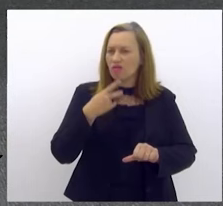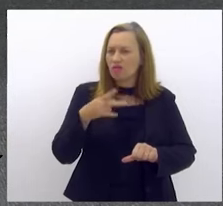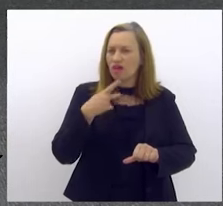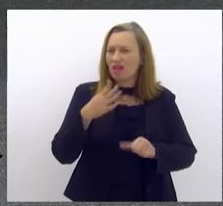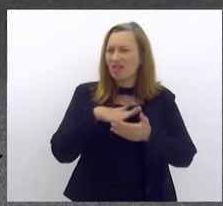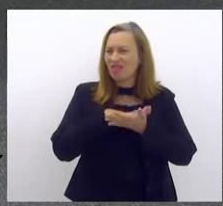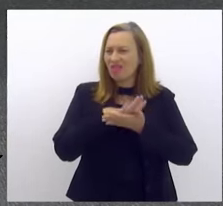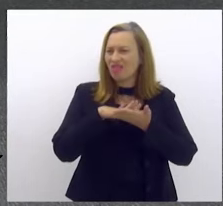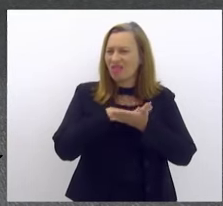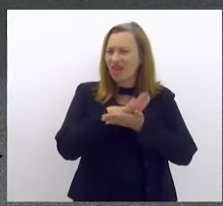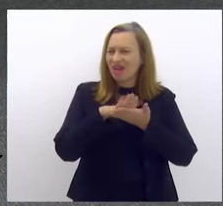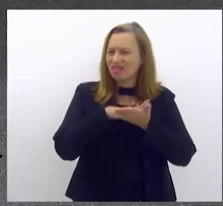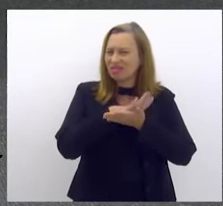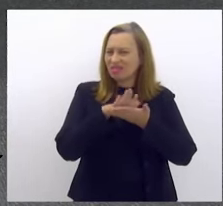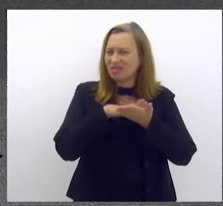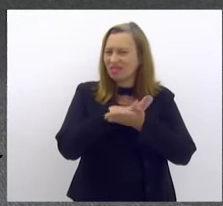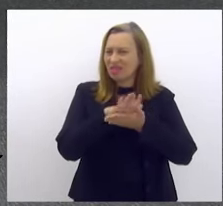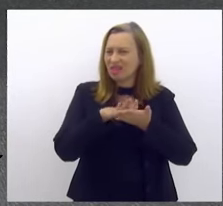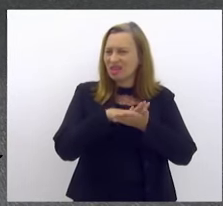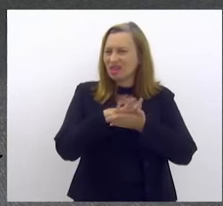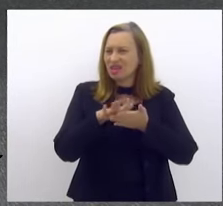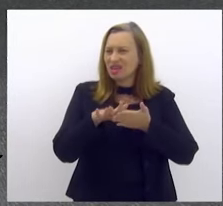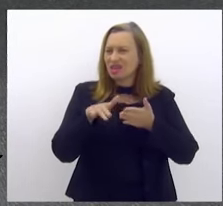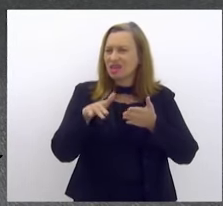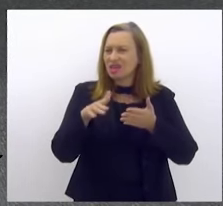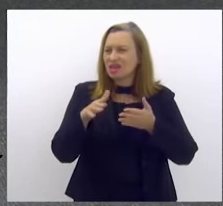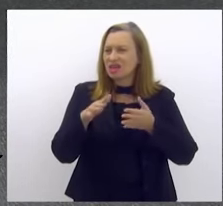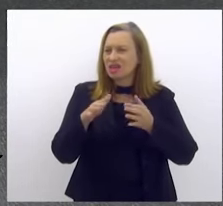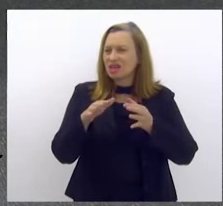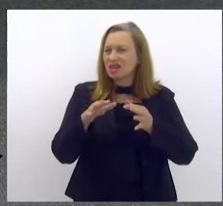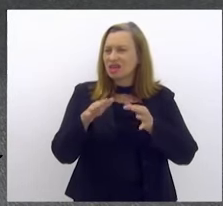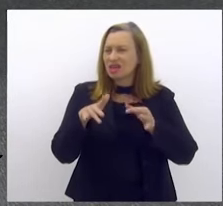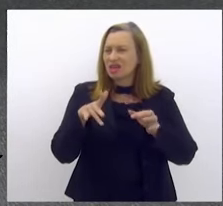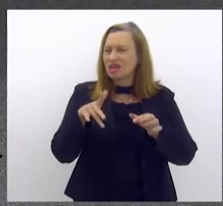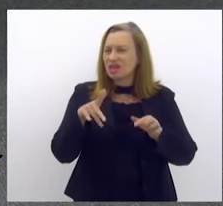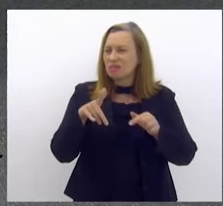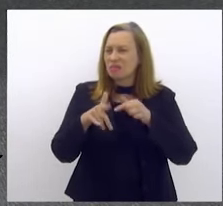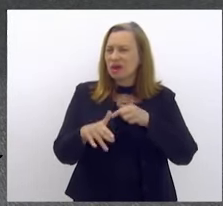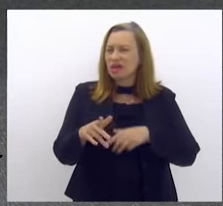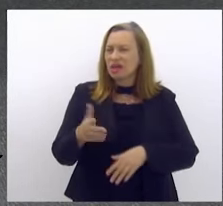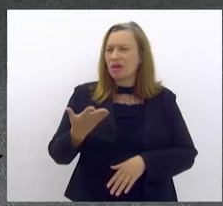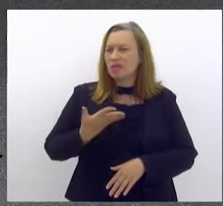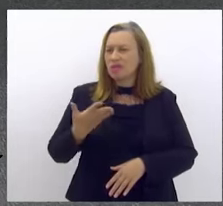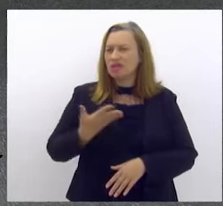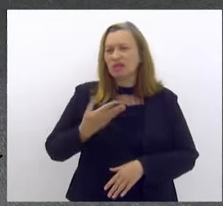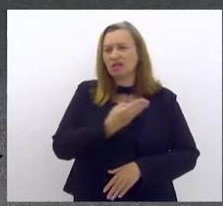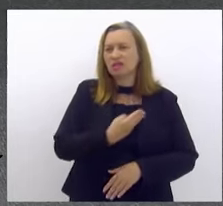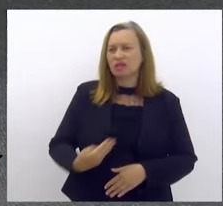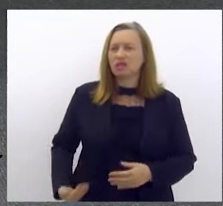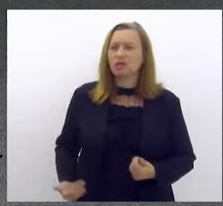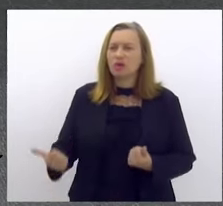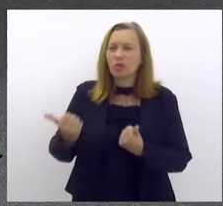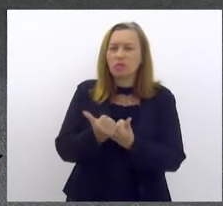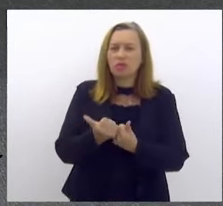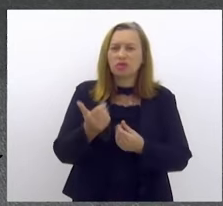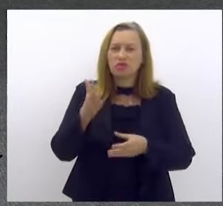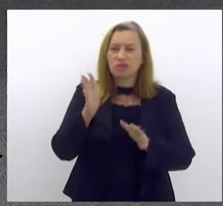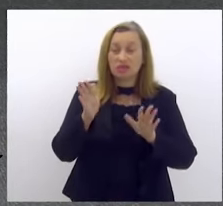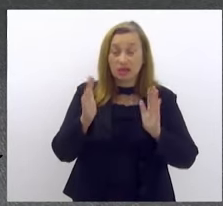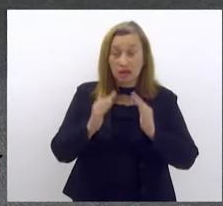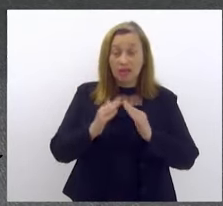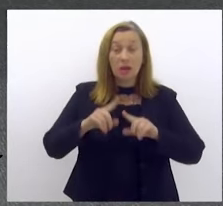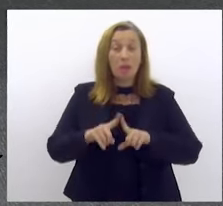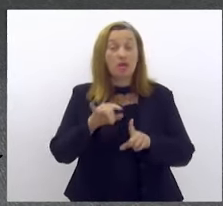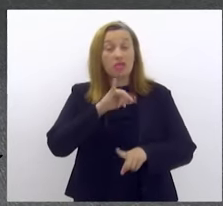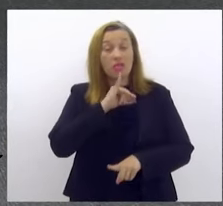nada disso arranha a nossa amizade com o governador e o nosso apoio a ele nesta casa. Mas,